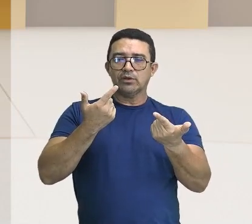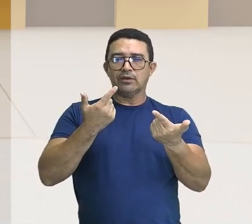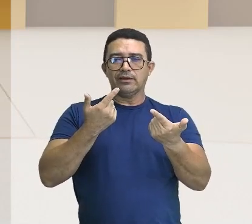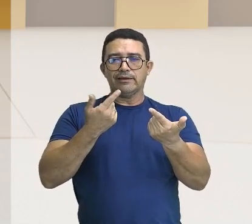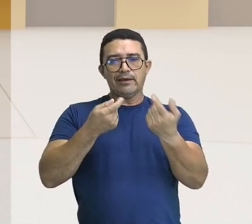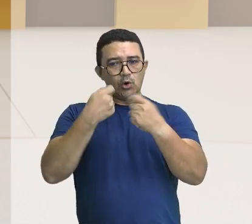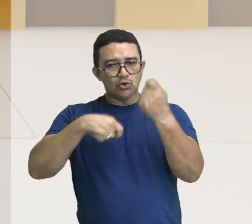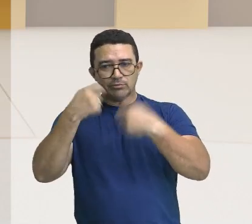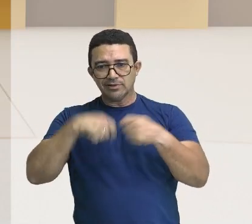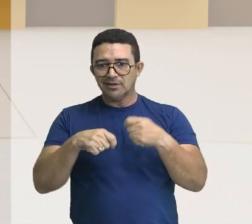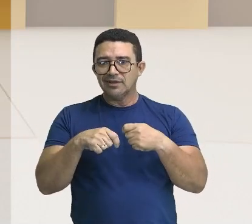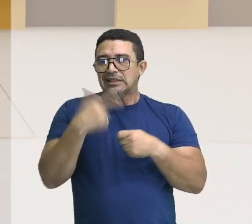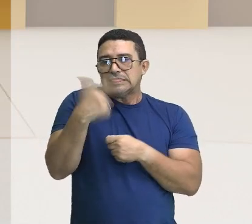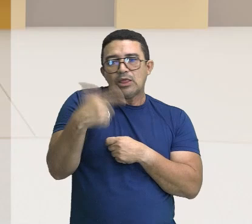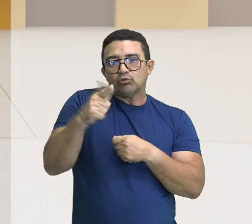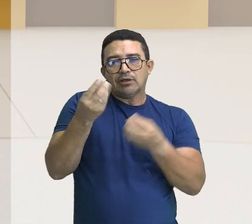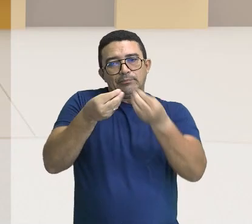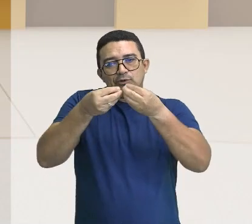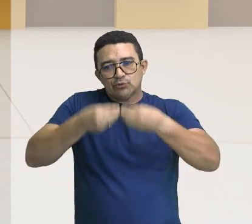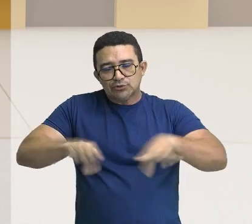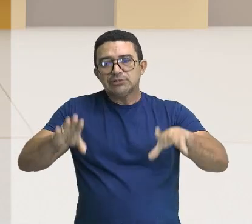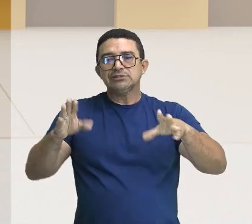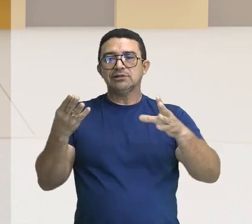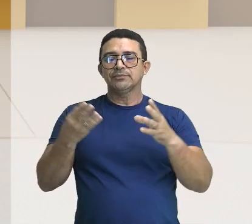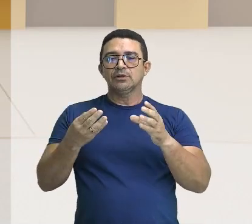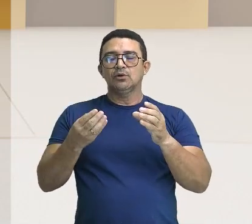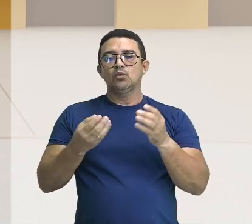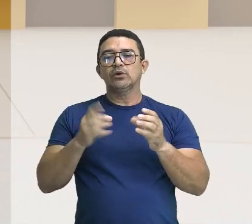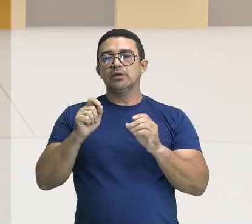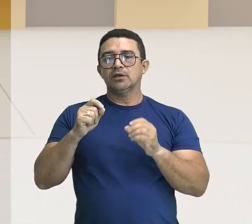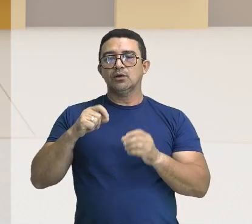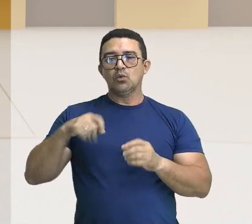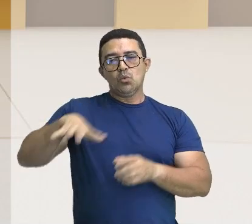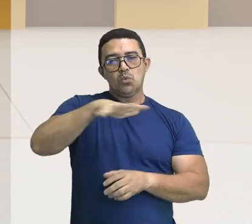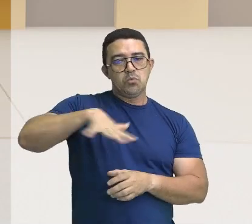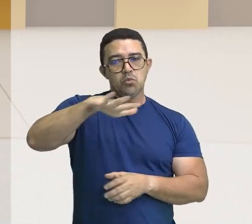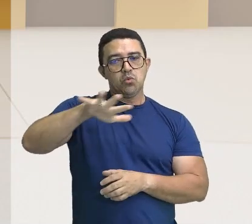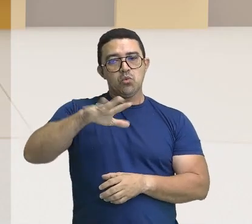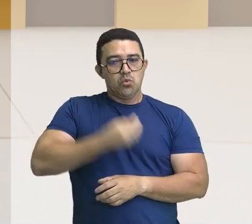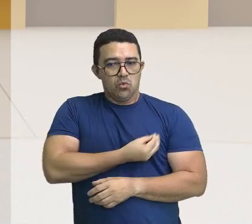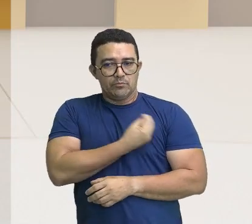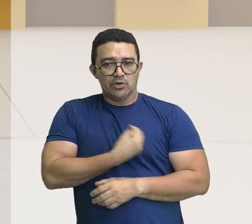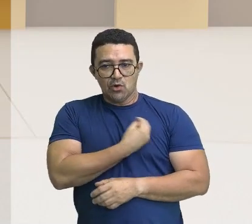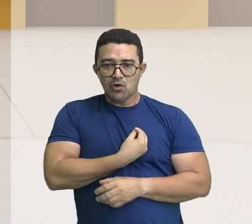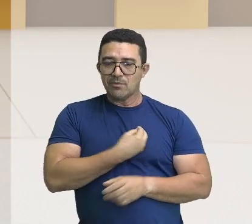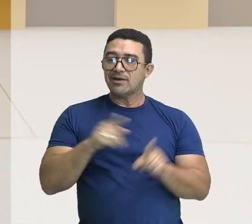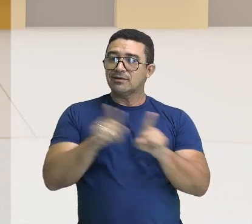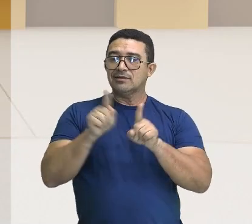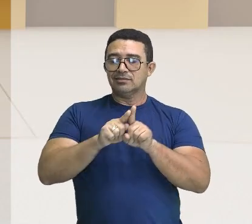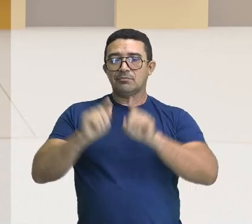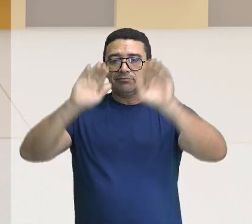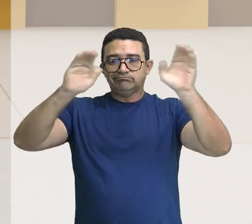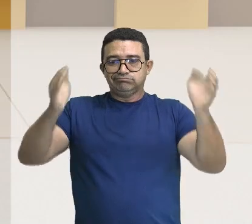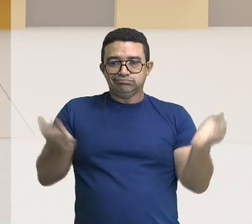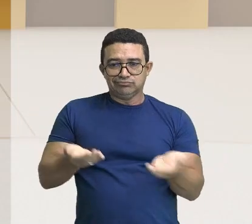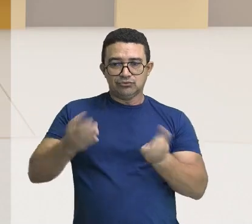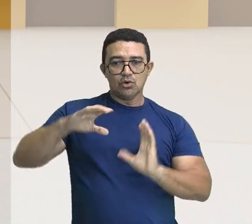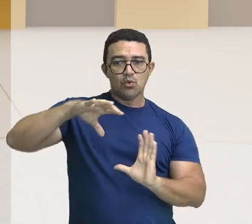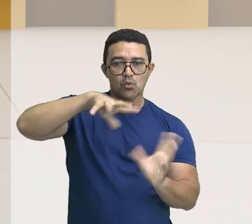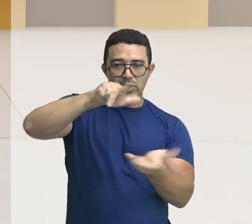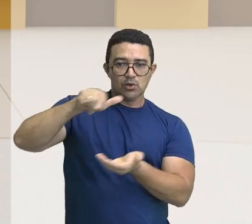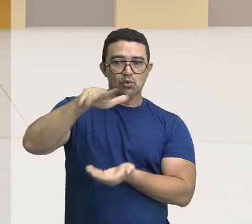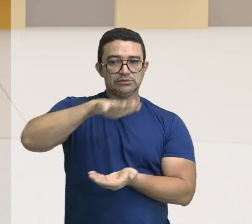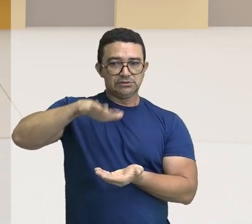elas não prejudiquem o bioma, não prejudiquem o ecossistema. Exatamente isso, professor, né?